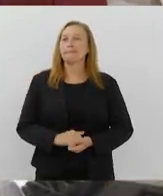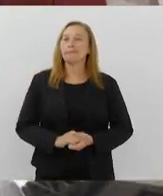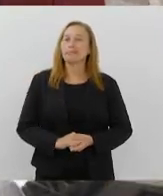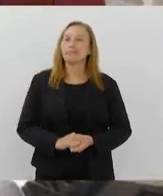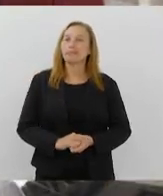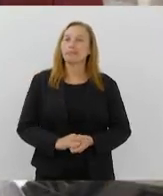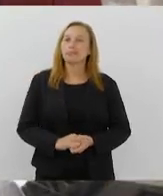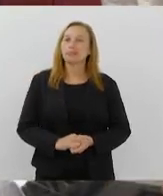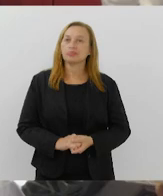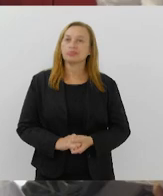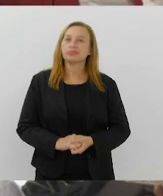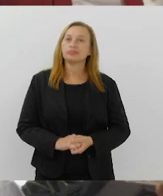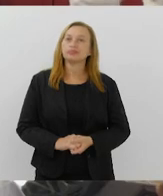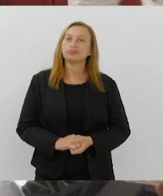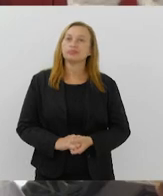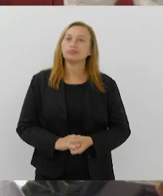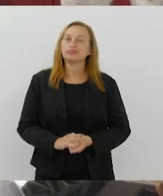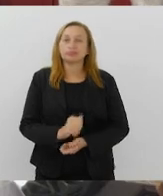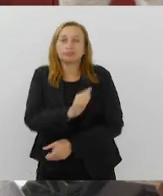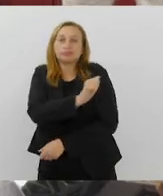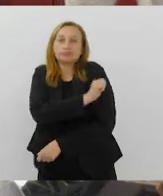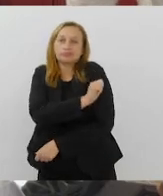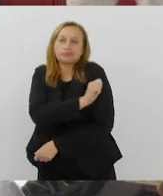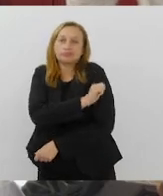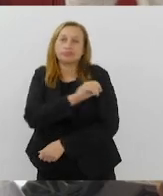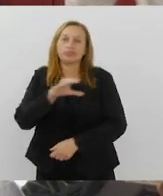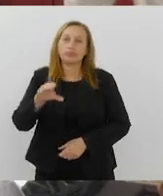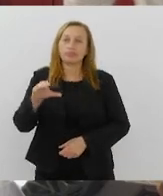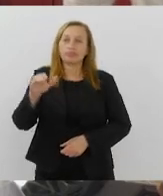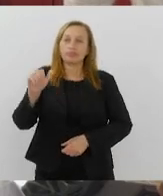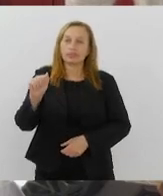Que são os alunos do Carson, não pode deixar de faltar.